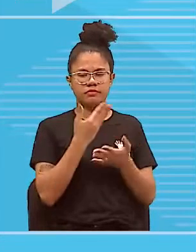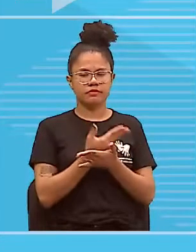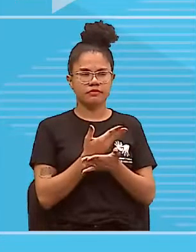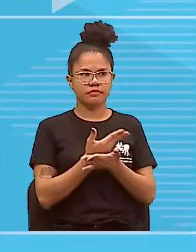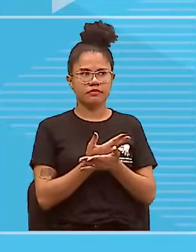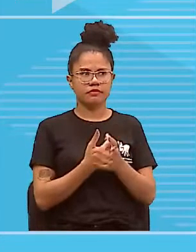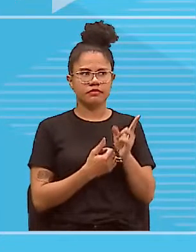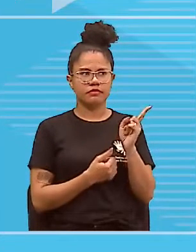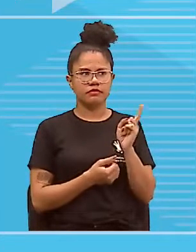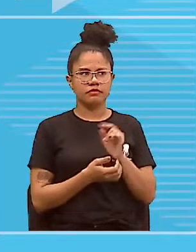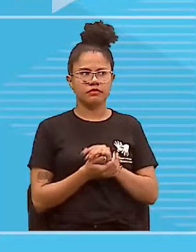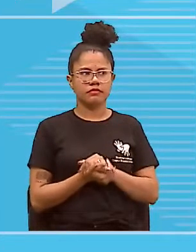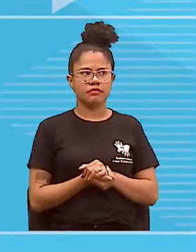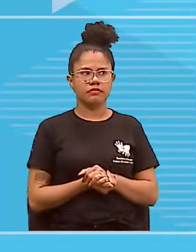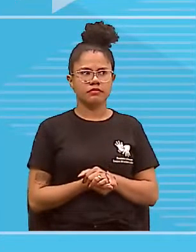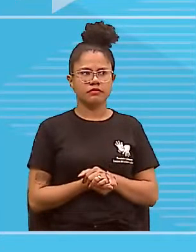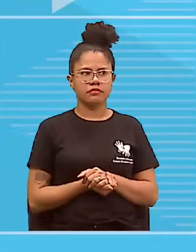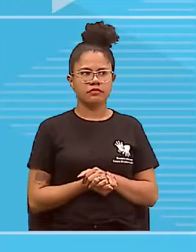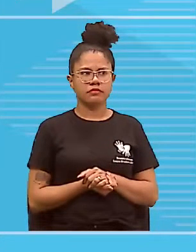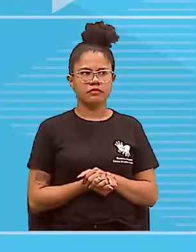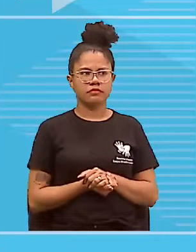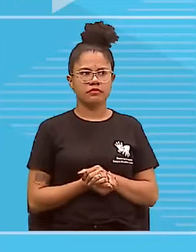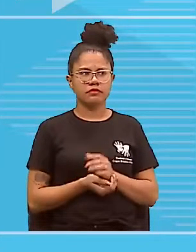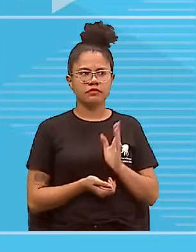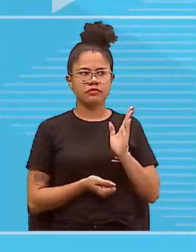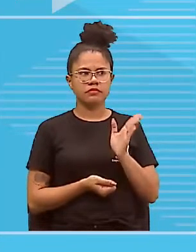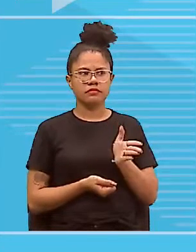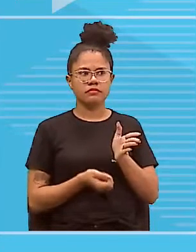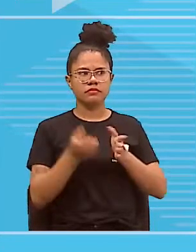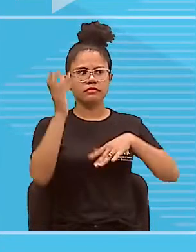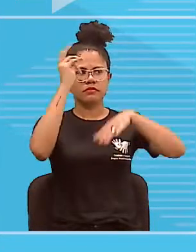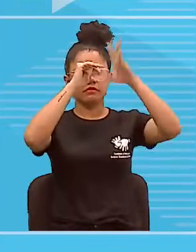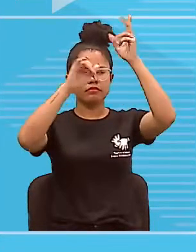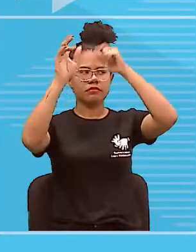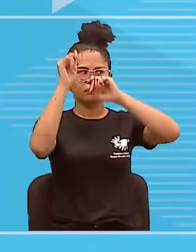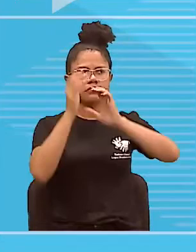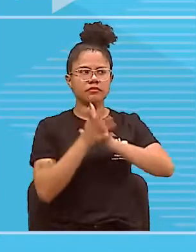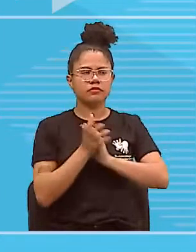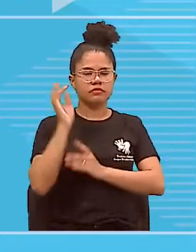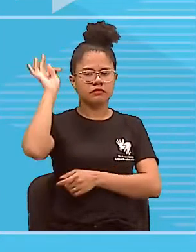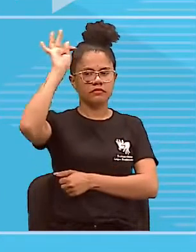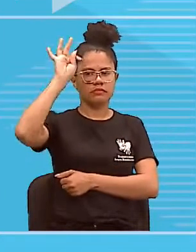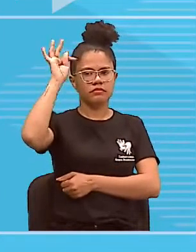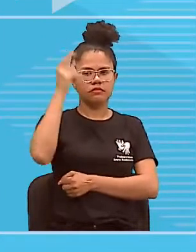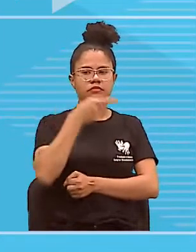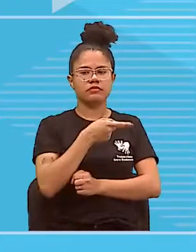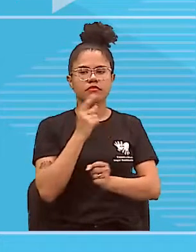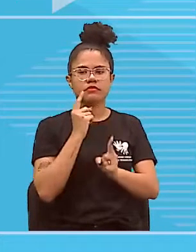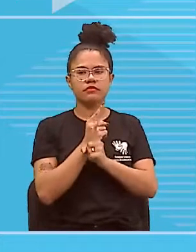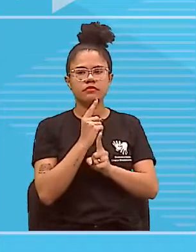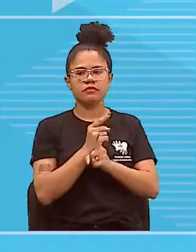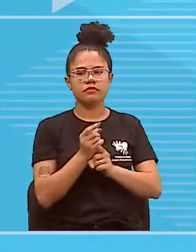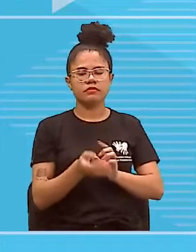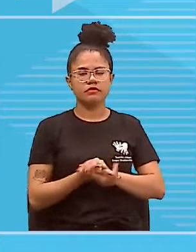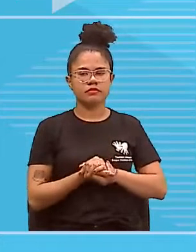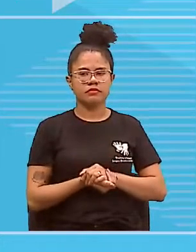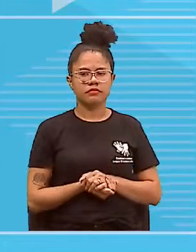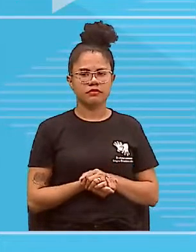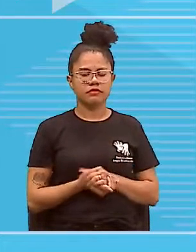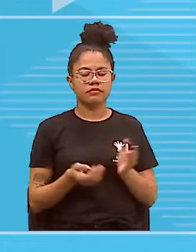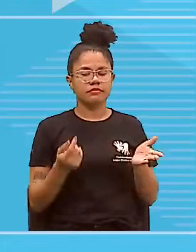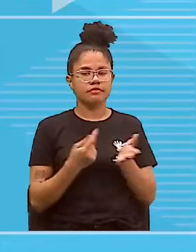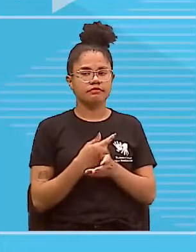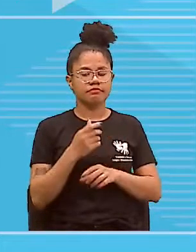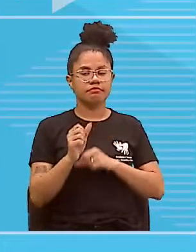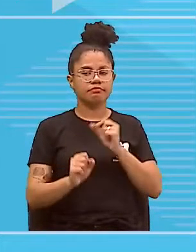porém já bem fortalecido com uma teoria que havia descoberta o que